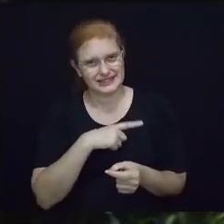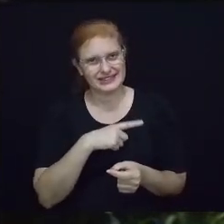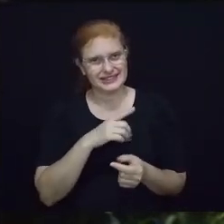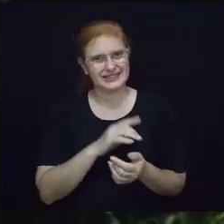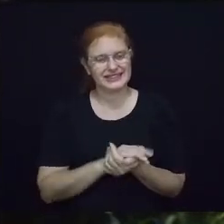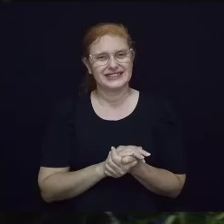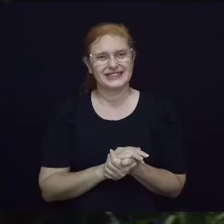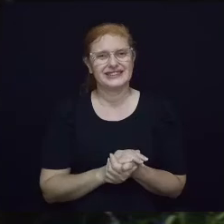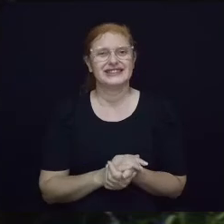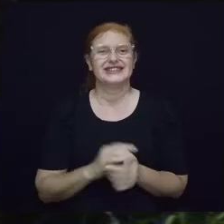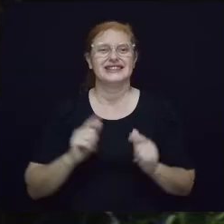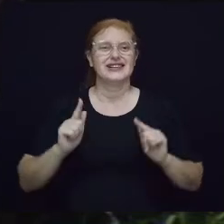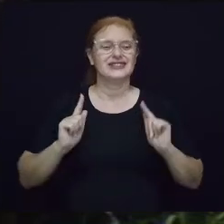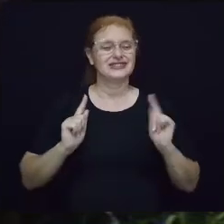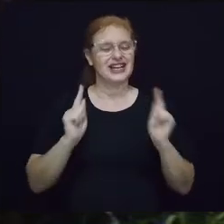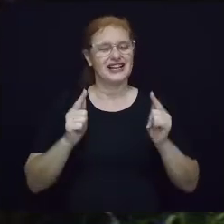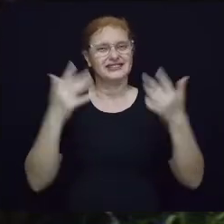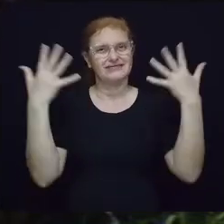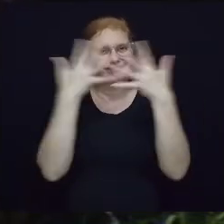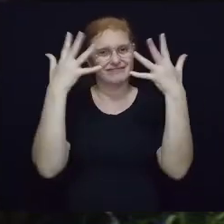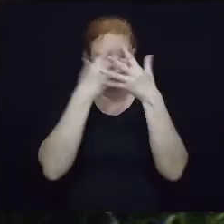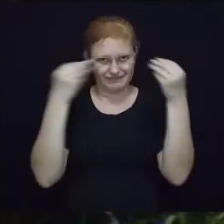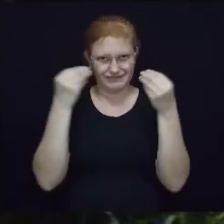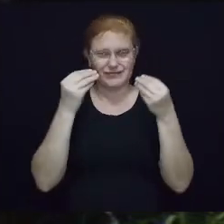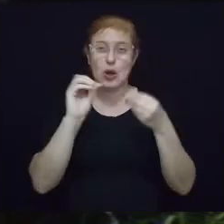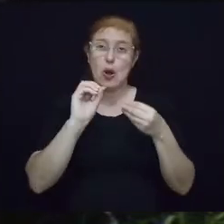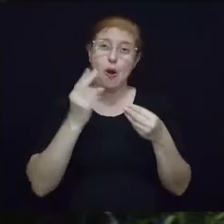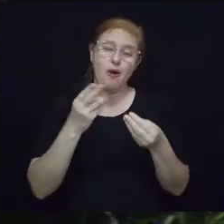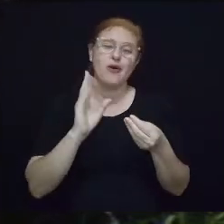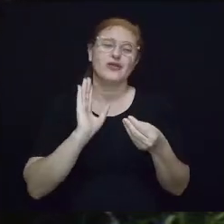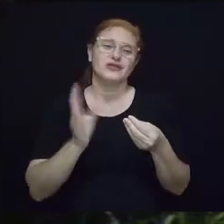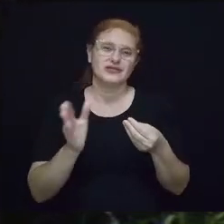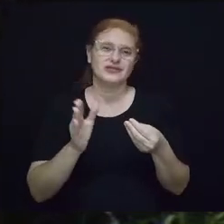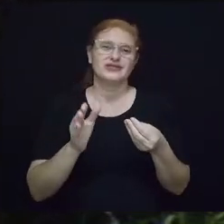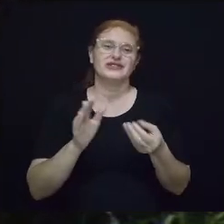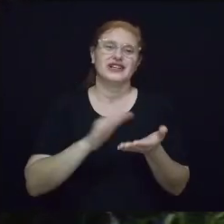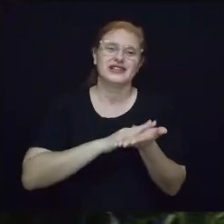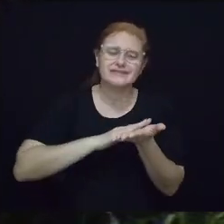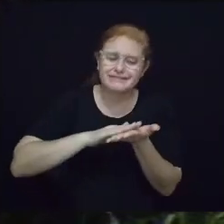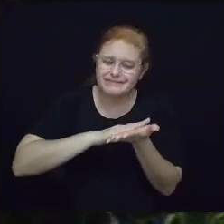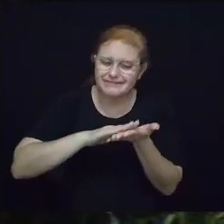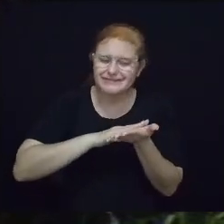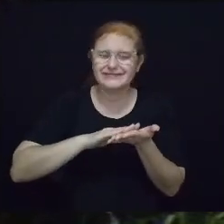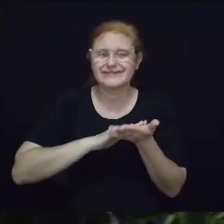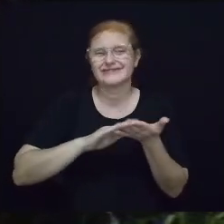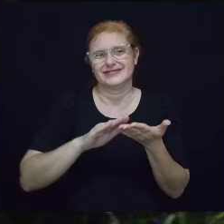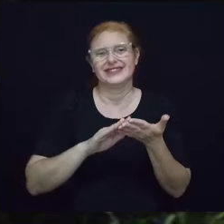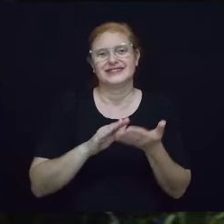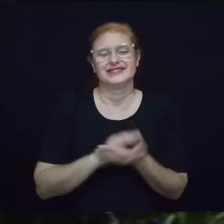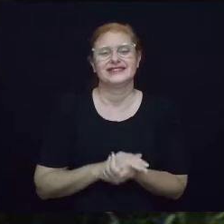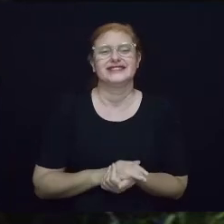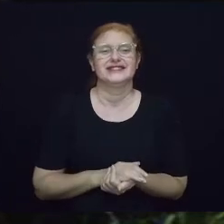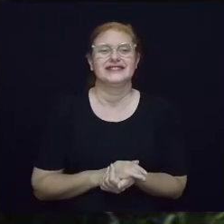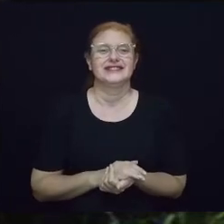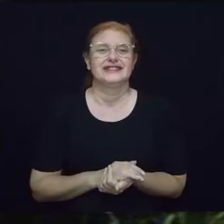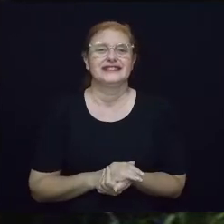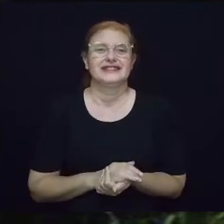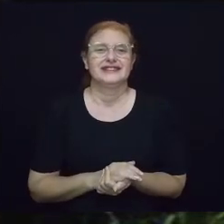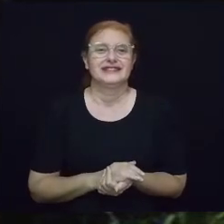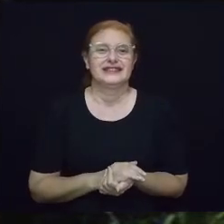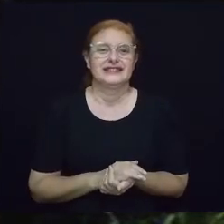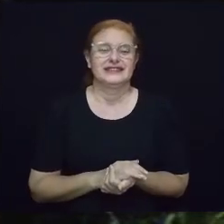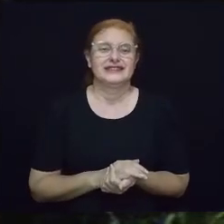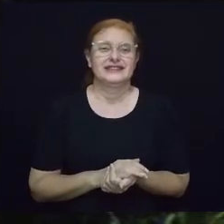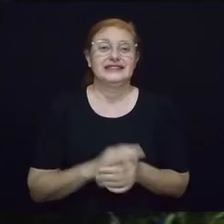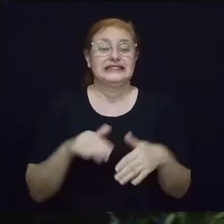já invisibilizado, né? Ou já polido, já transcendente, né? ao gesto